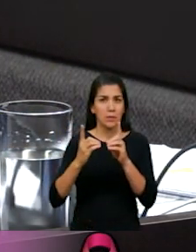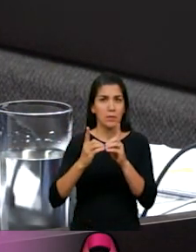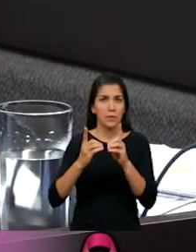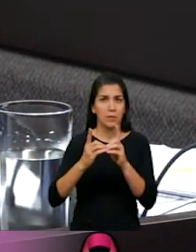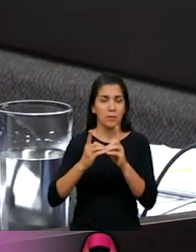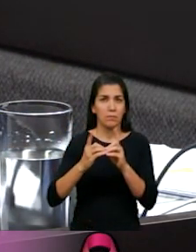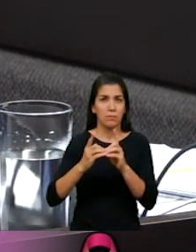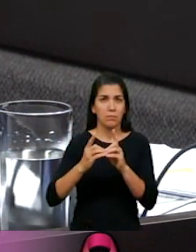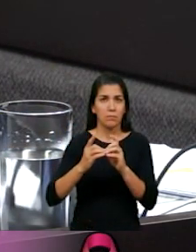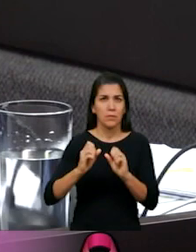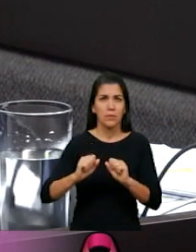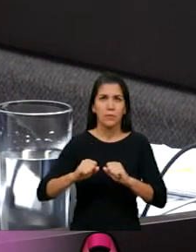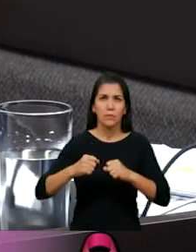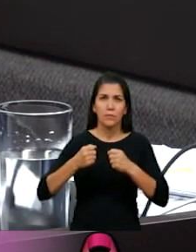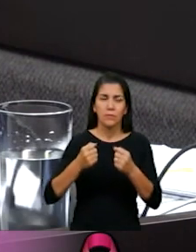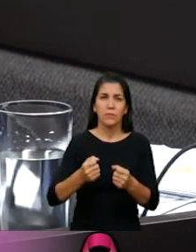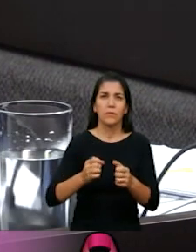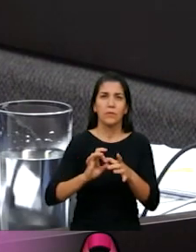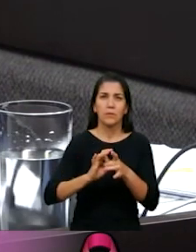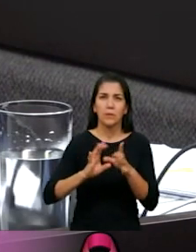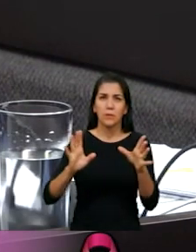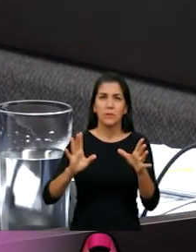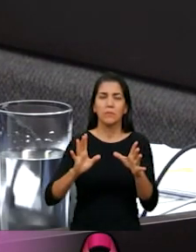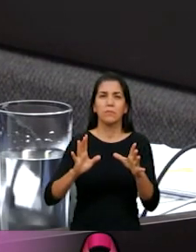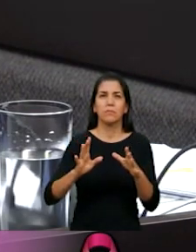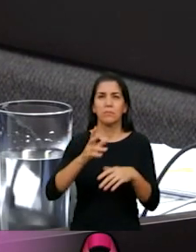atender os prefeitos, presidentes de Câmara,